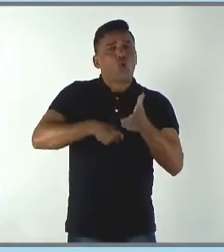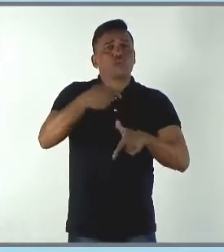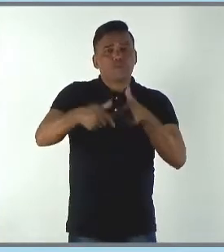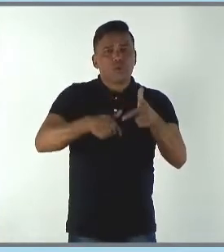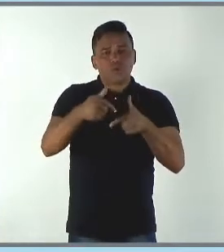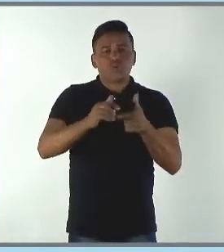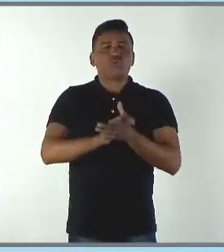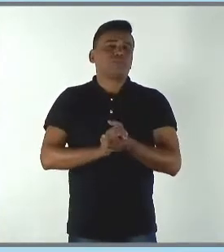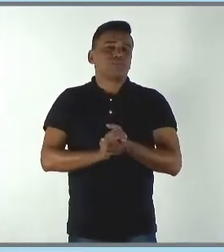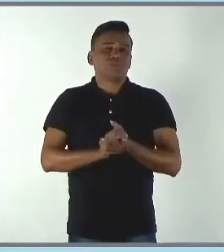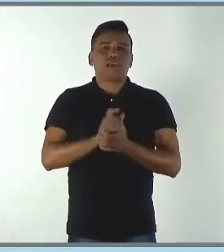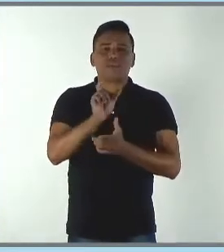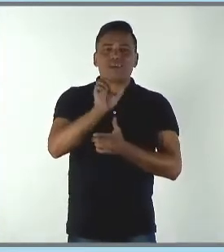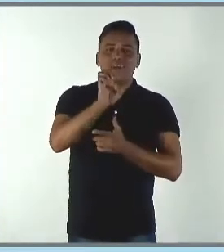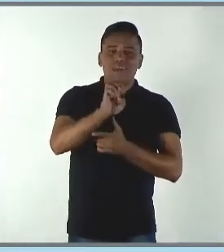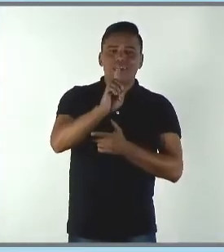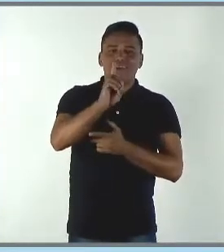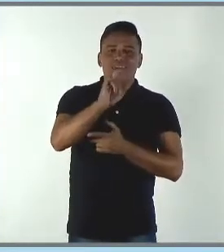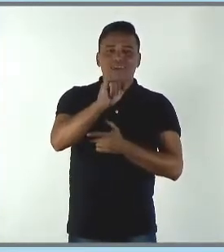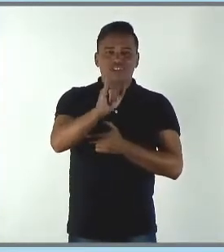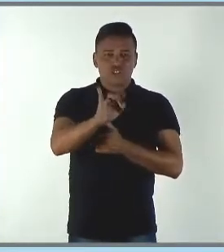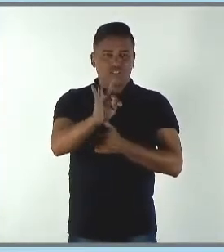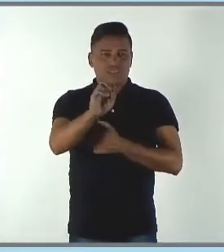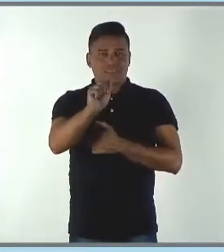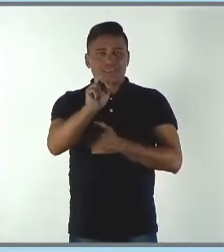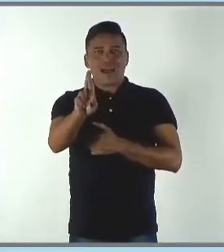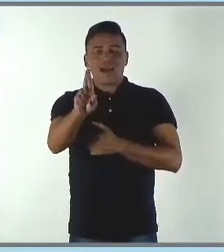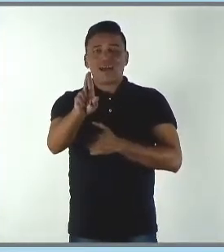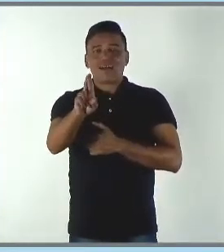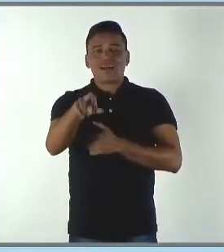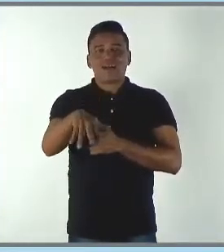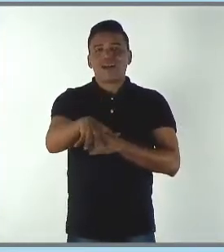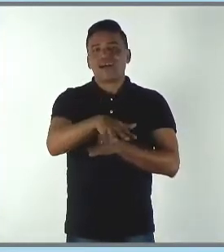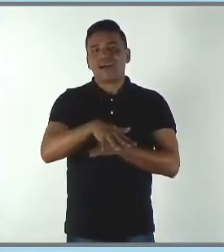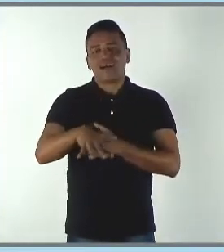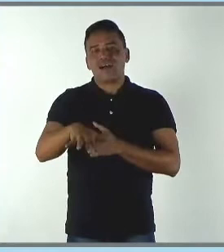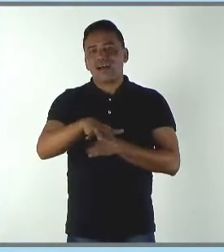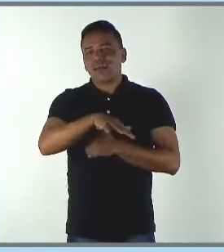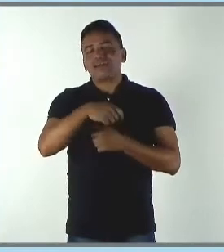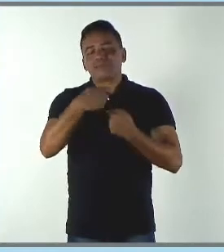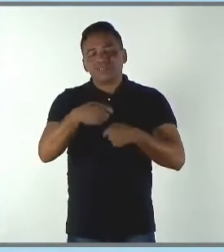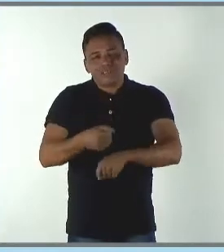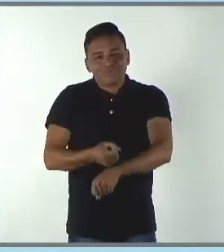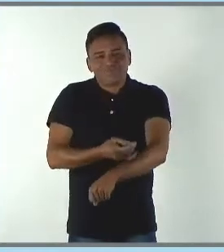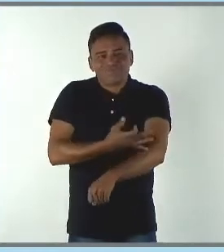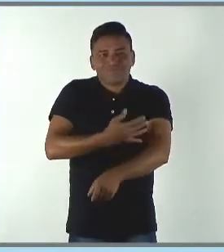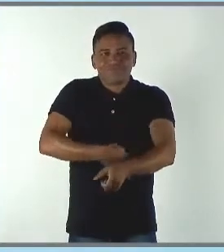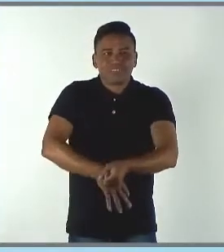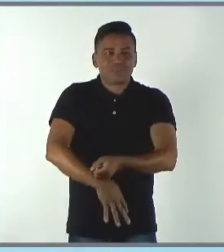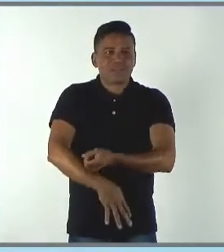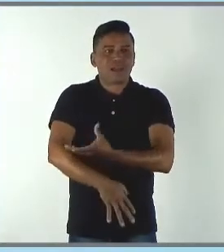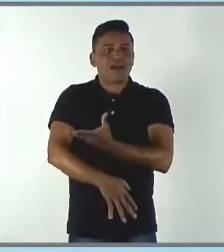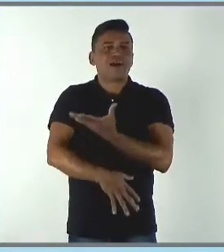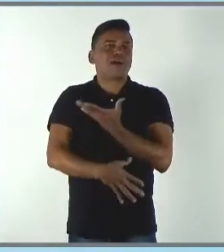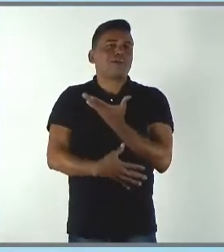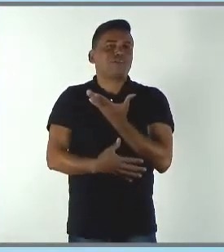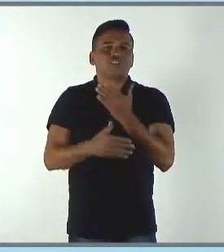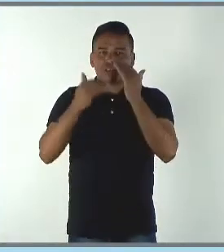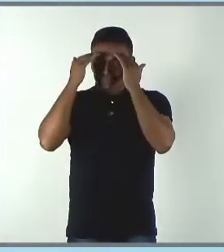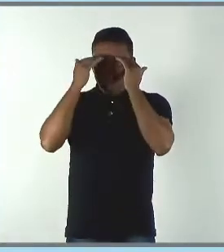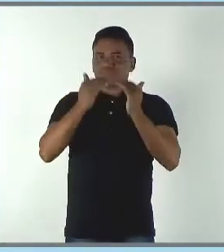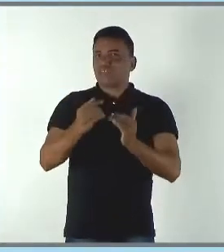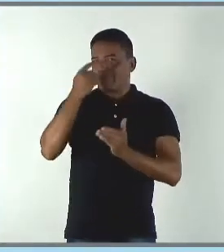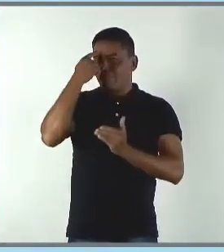editorar, é entrar numa área sensível da circulação de ideias numa ordem